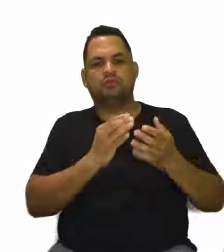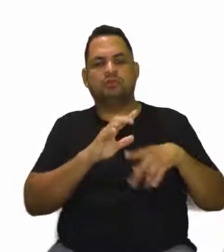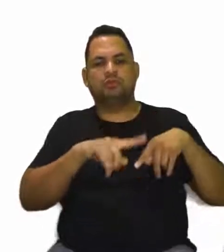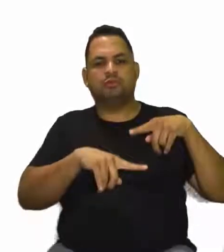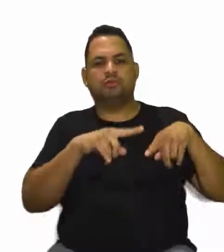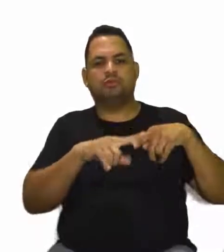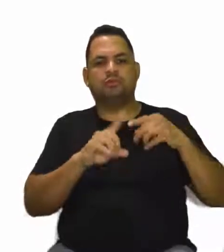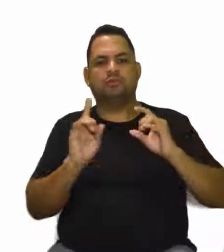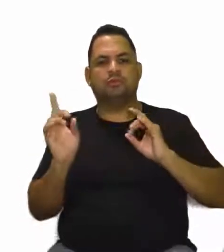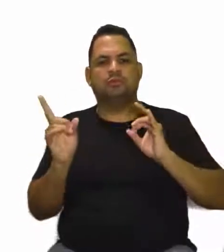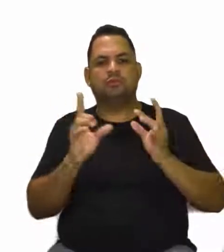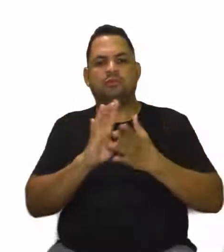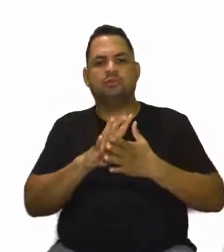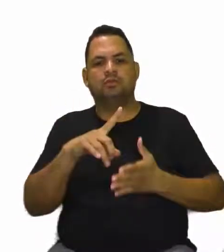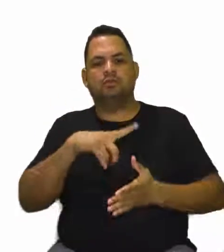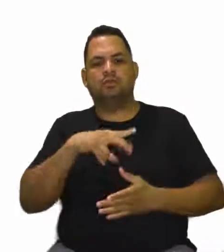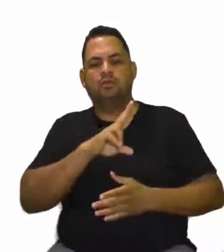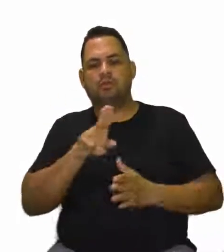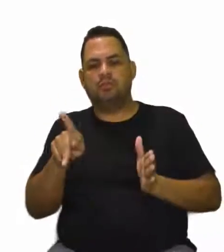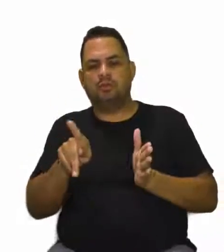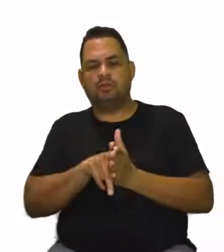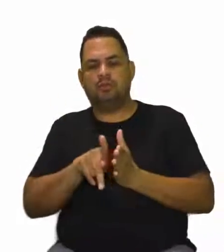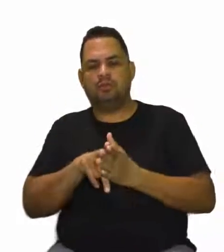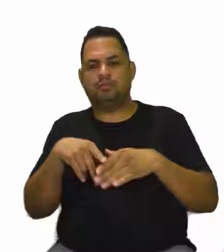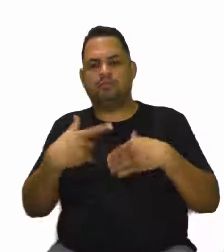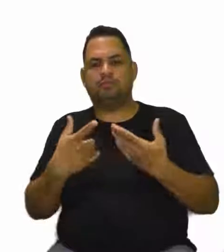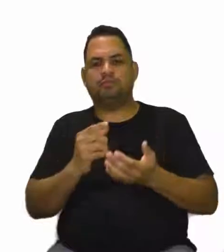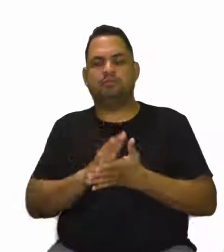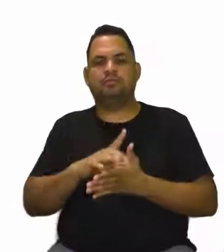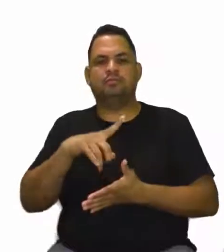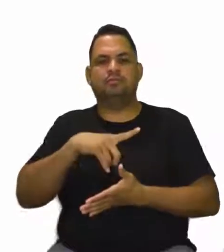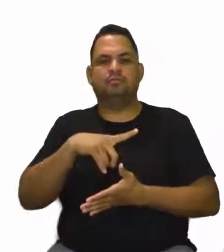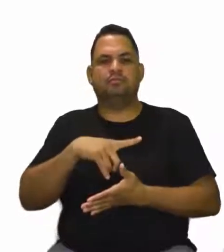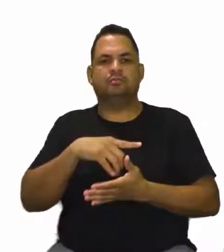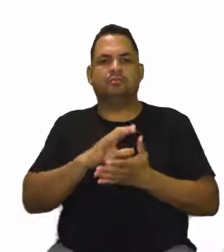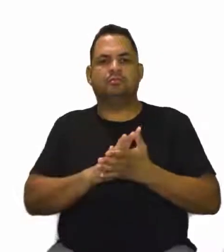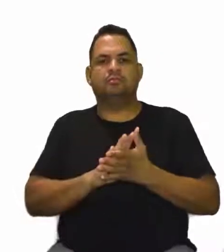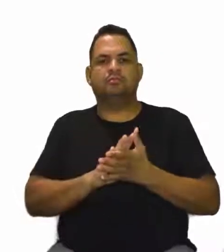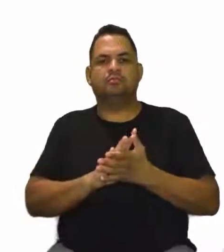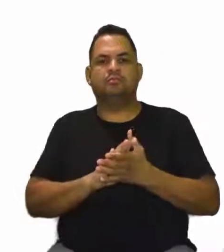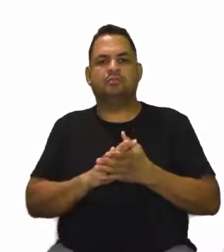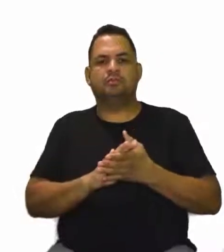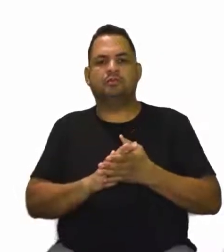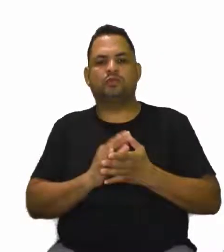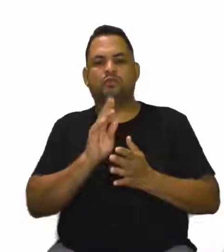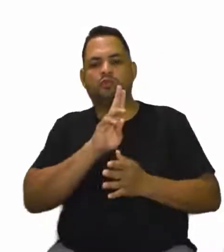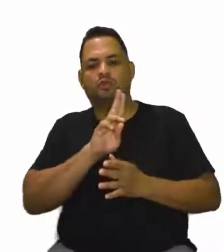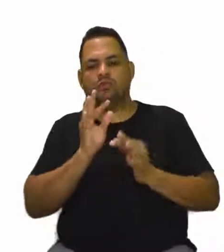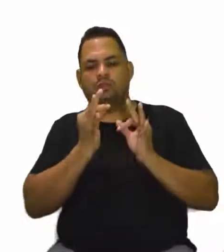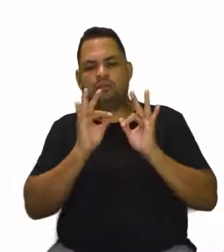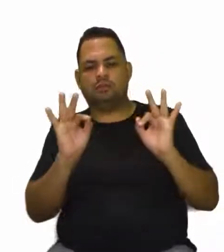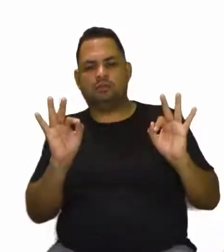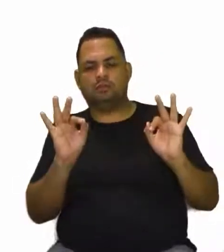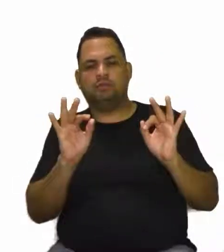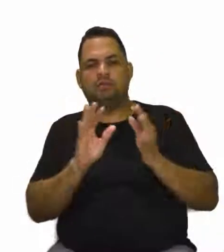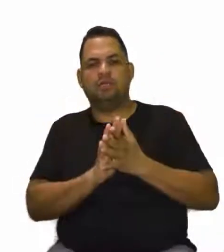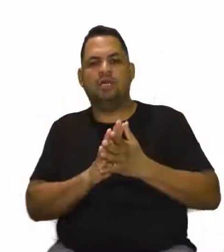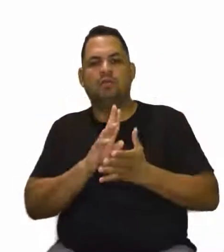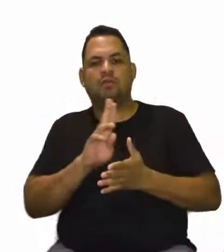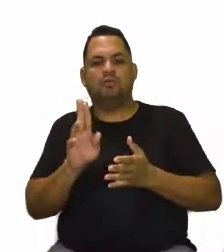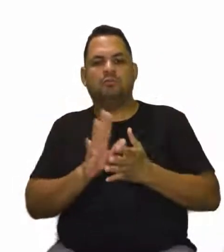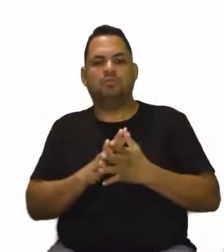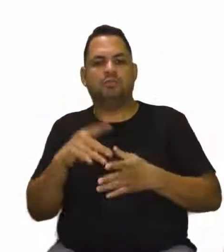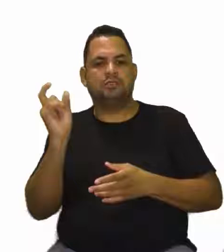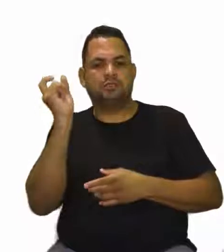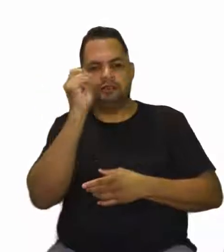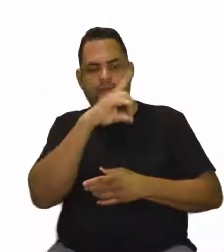que para cada um tem um nome específico, então nós vamos ter aí desde nomes mais simples a nomes mais complexos.